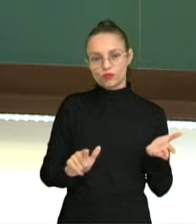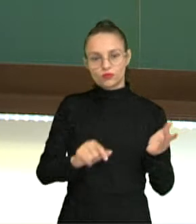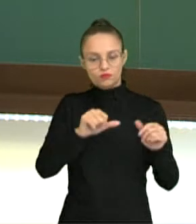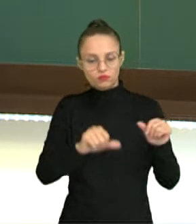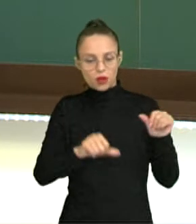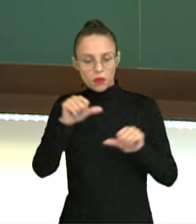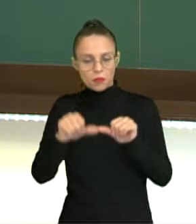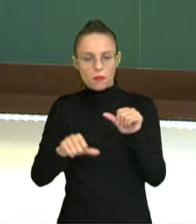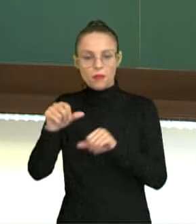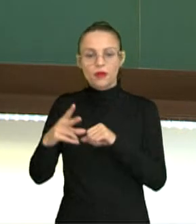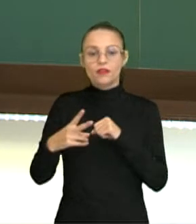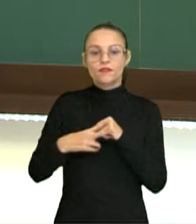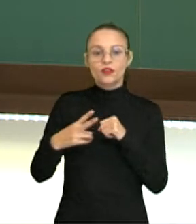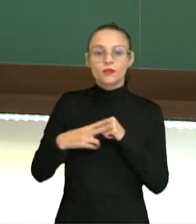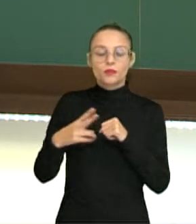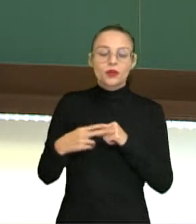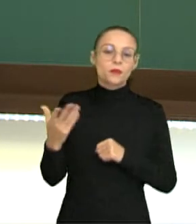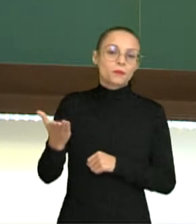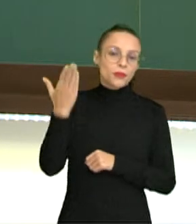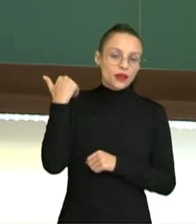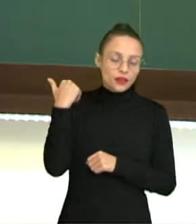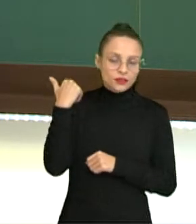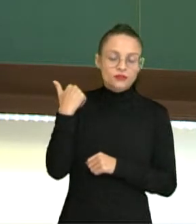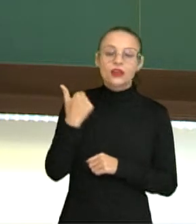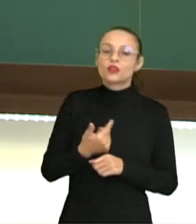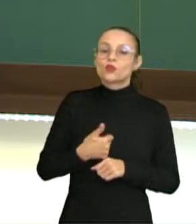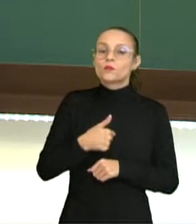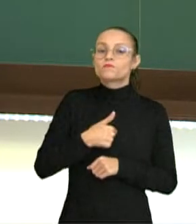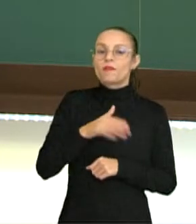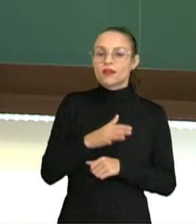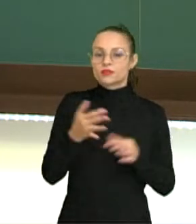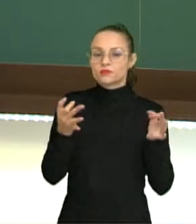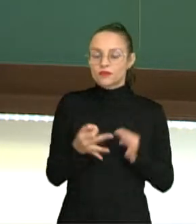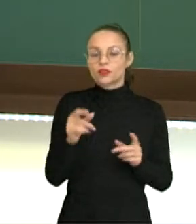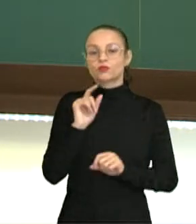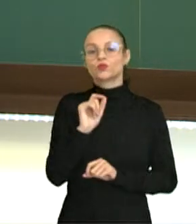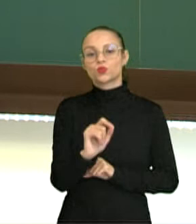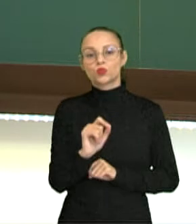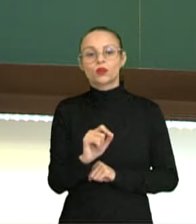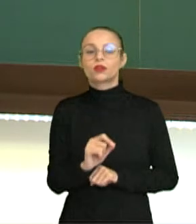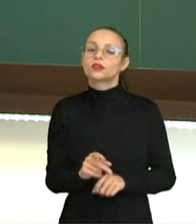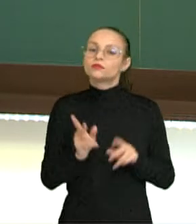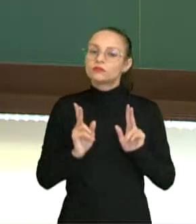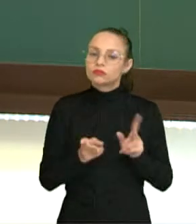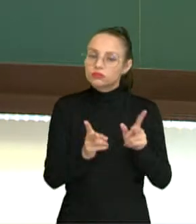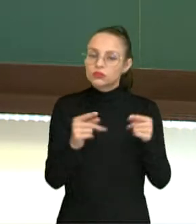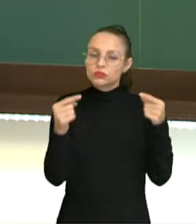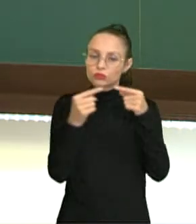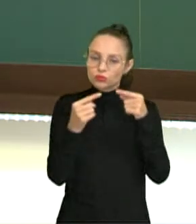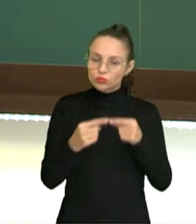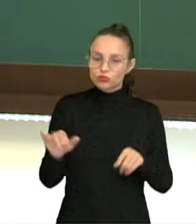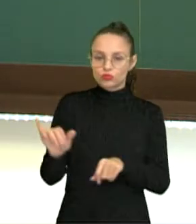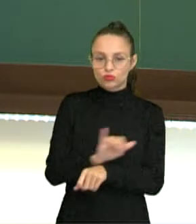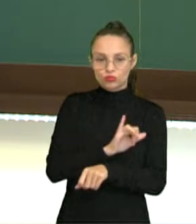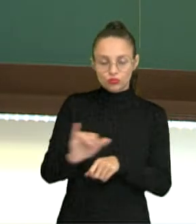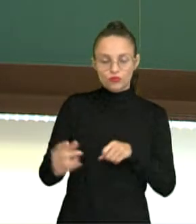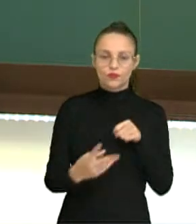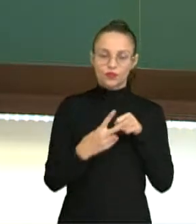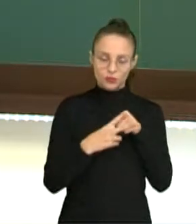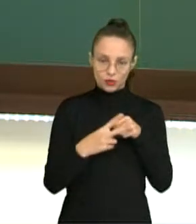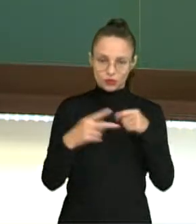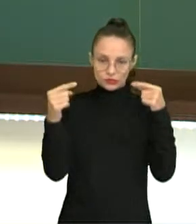os verbos para o pretérito mais que perfeito, preservando as relações de concordância e articulação verbal entre